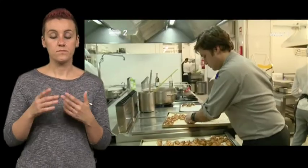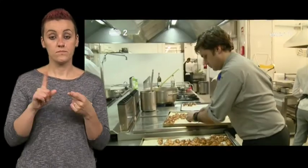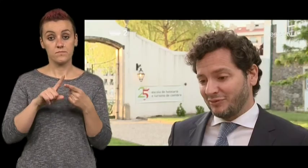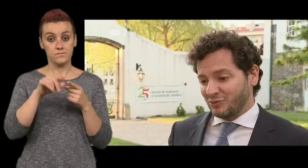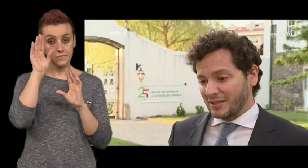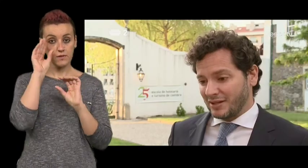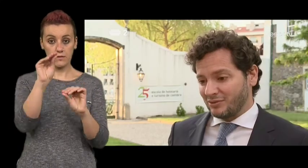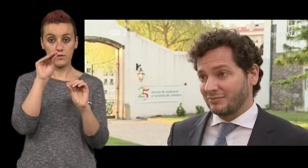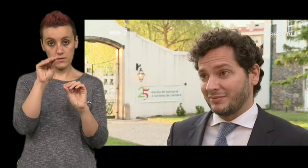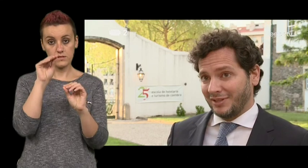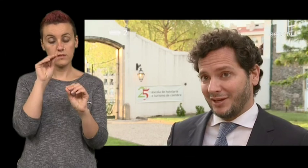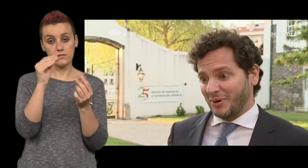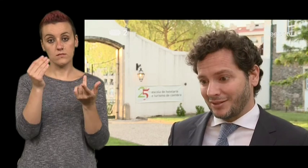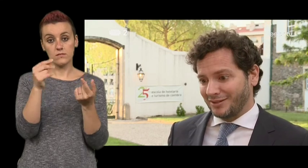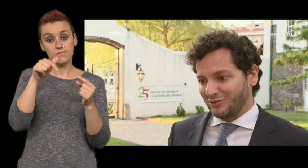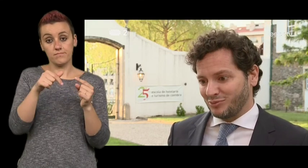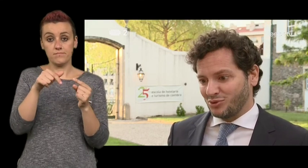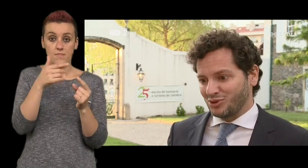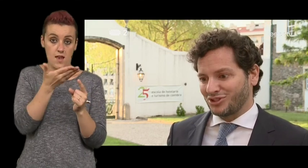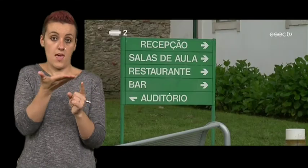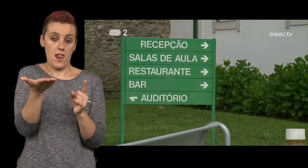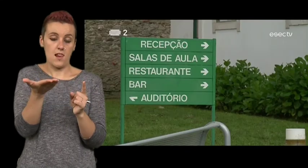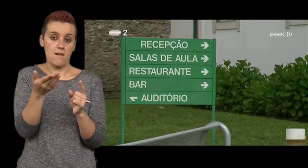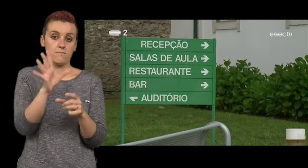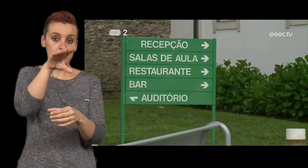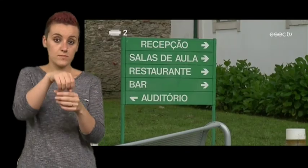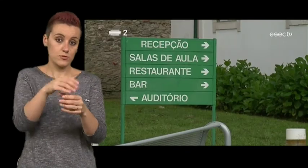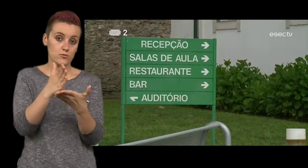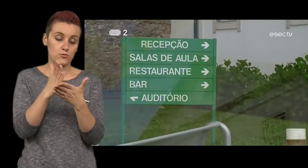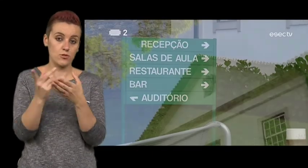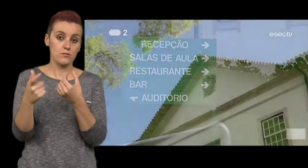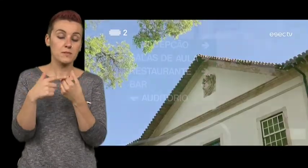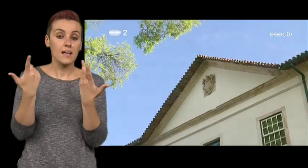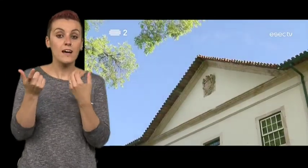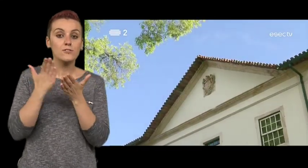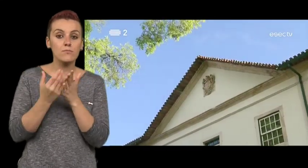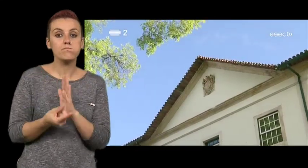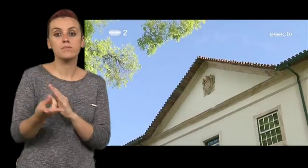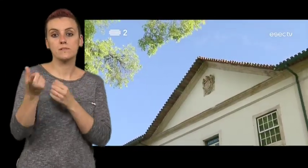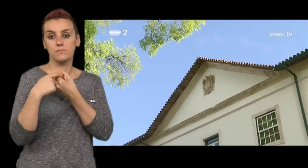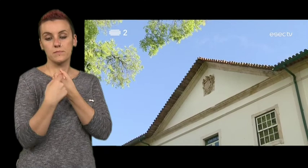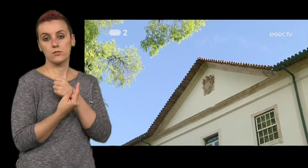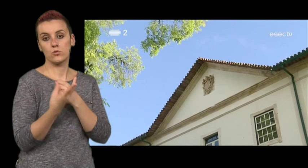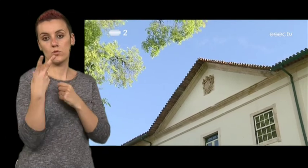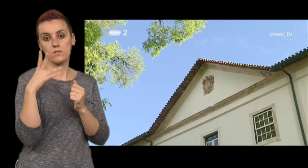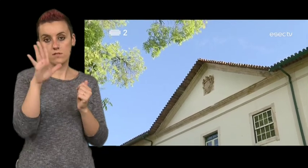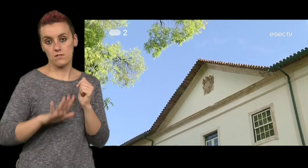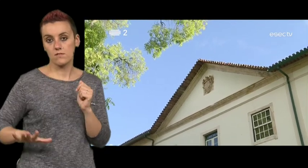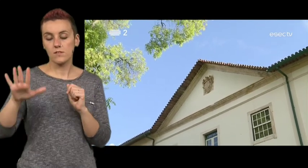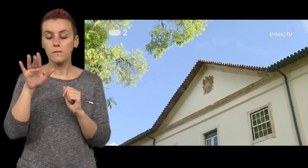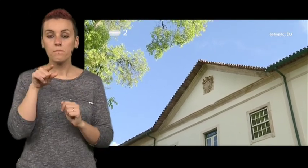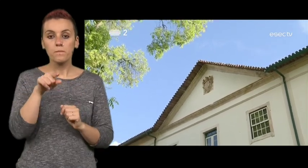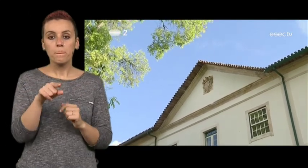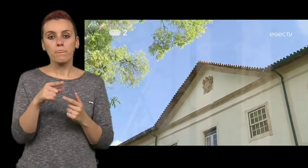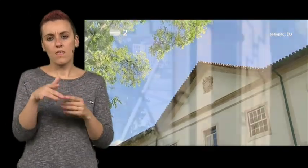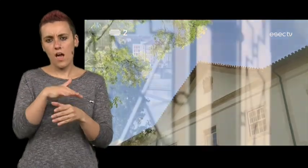Temos a parte da formação, que é a parte que aqui vemos hoje, da qual faz parte esta escola, com 12 escolas espalhadas por todo o país.